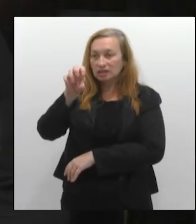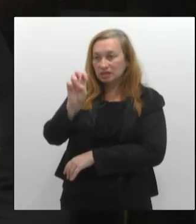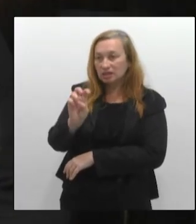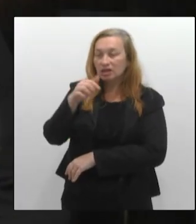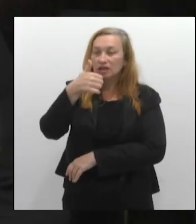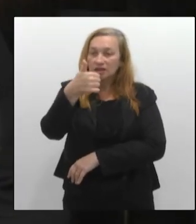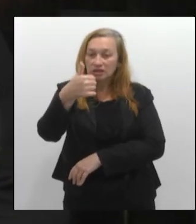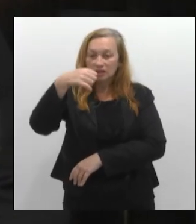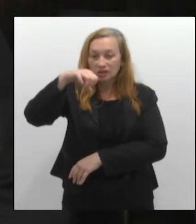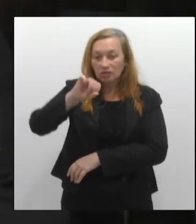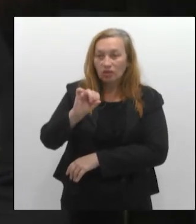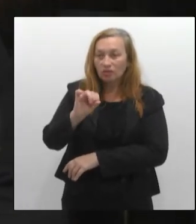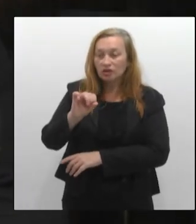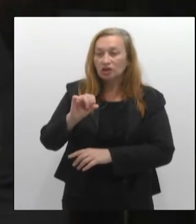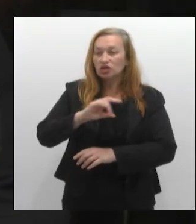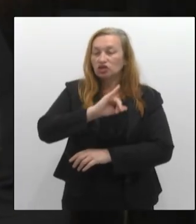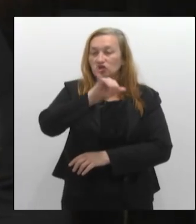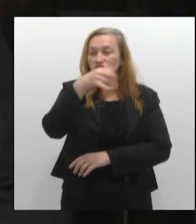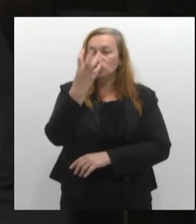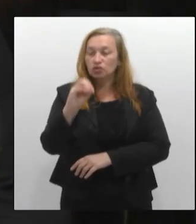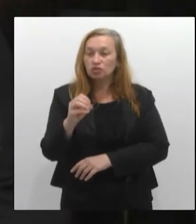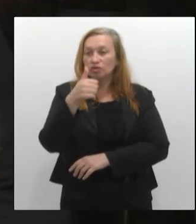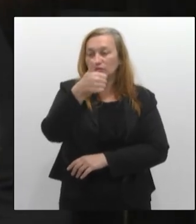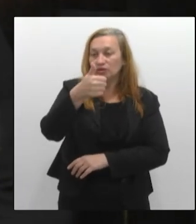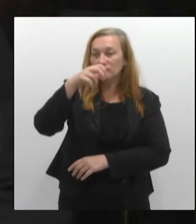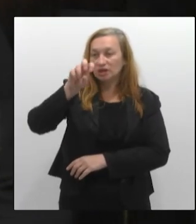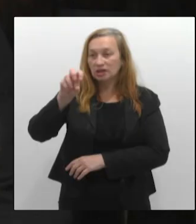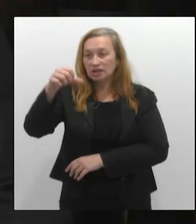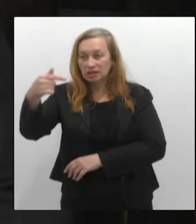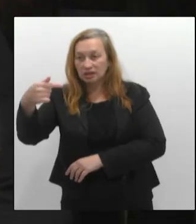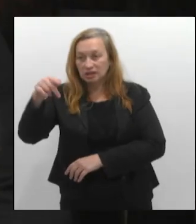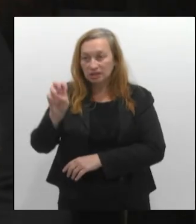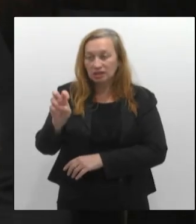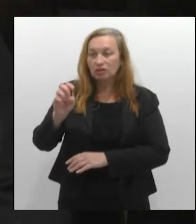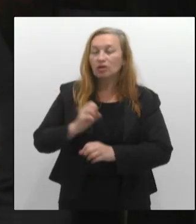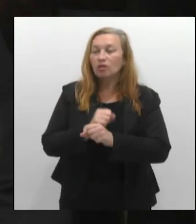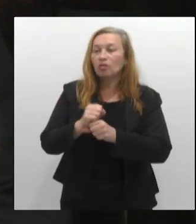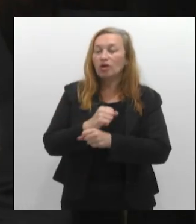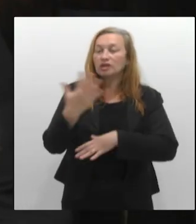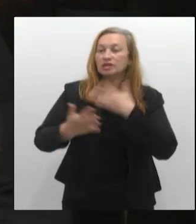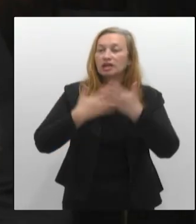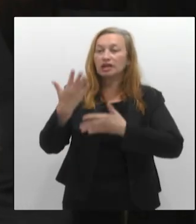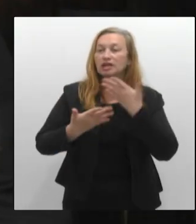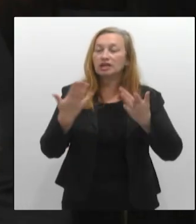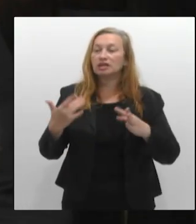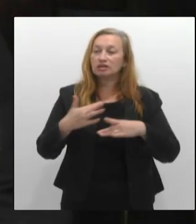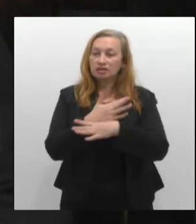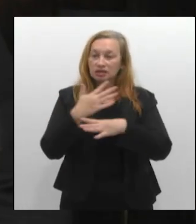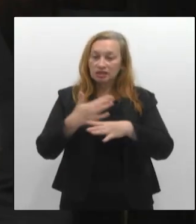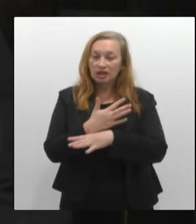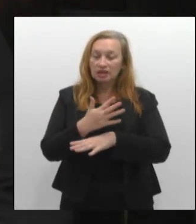de 1575, quando nós também celebramos essa abertura do ano jubilar aqui em nossa cidade,